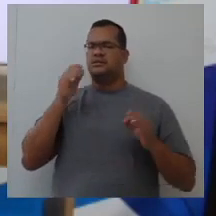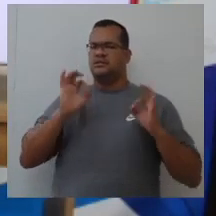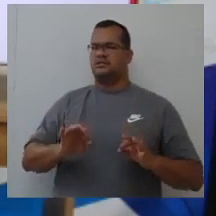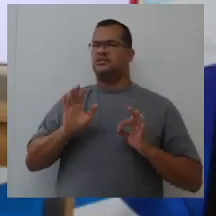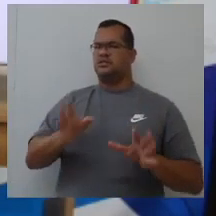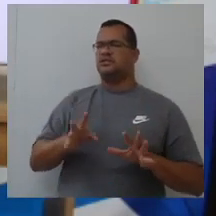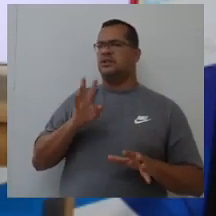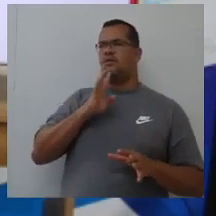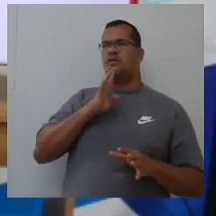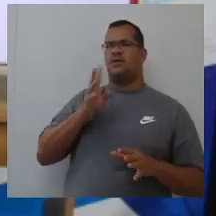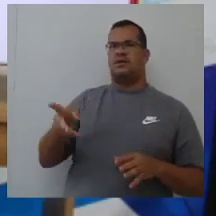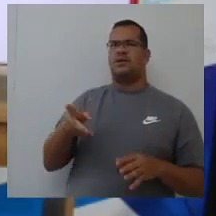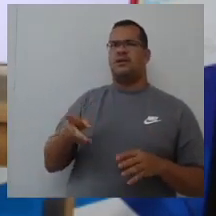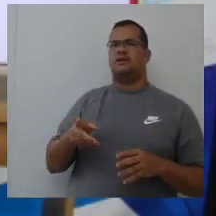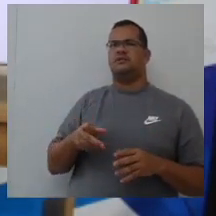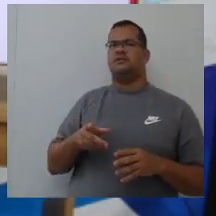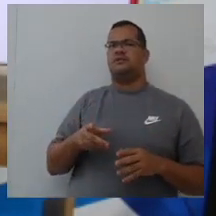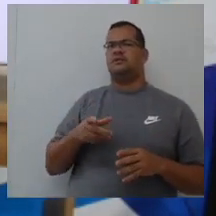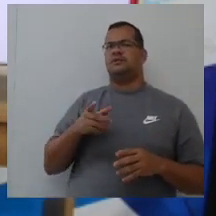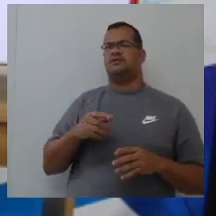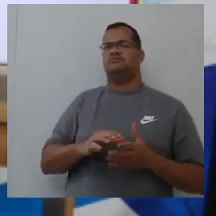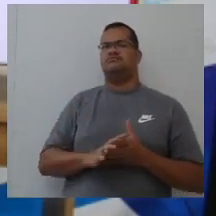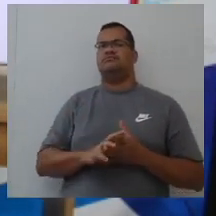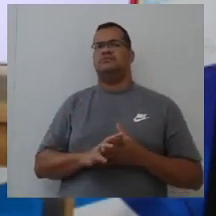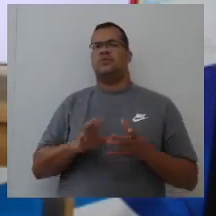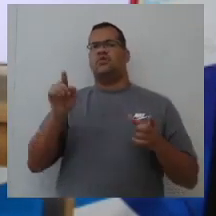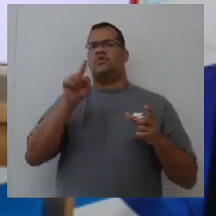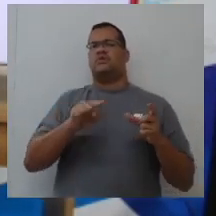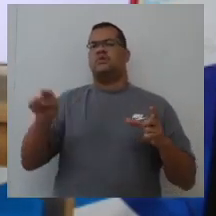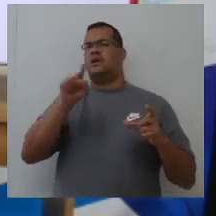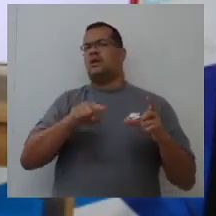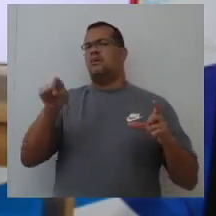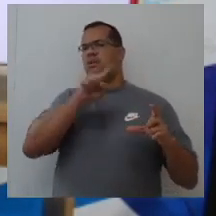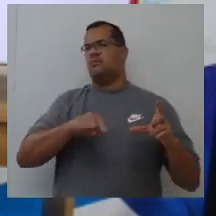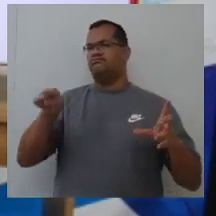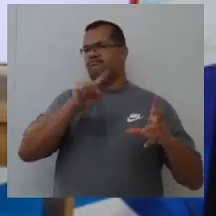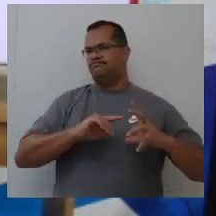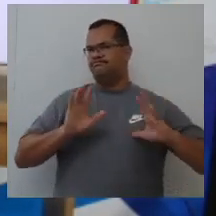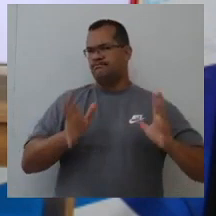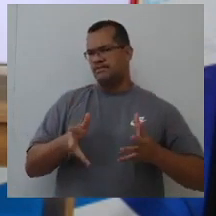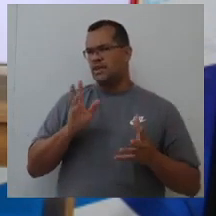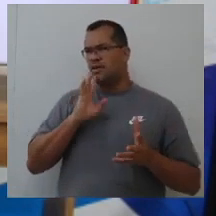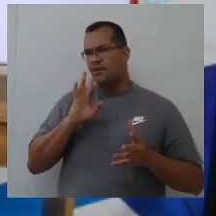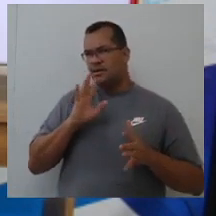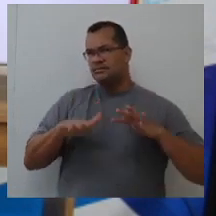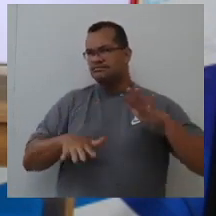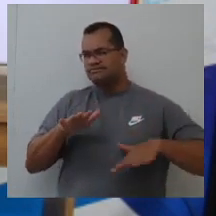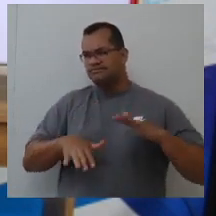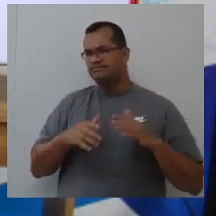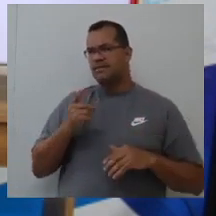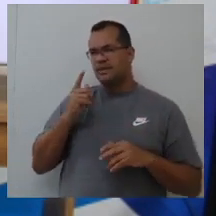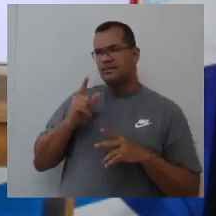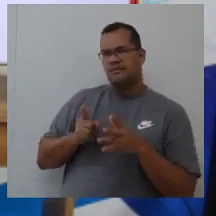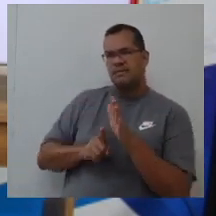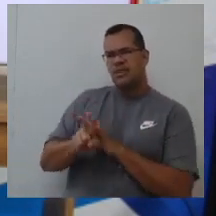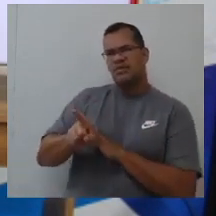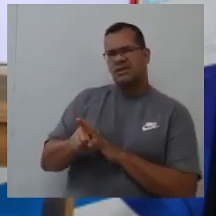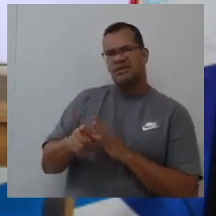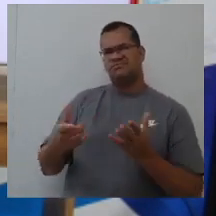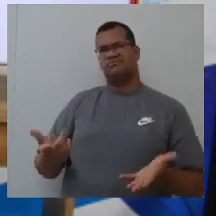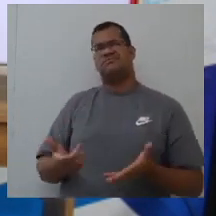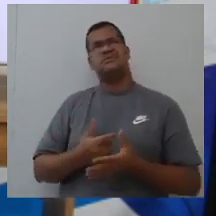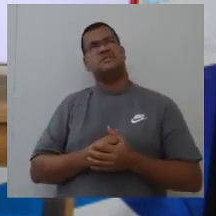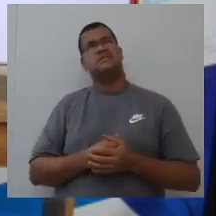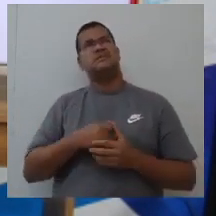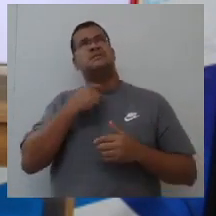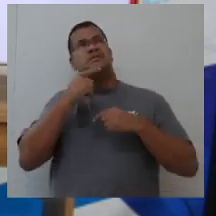já deve ter visto aí esse diagrama. E você se pergunta assim, rapaz,